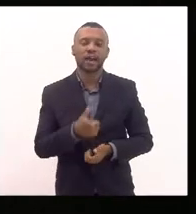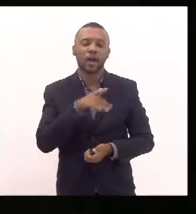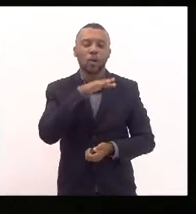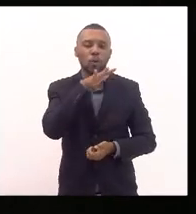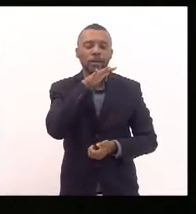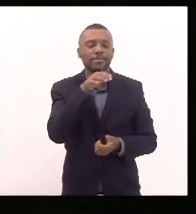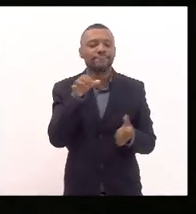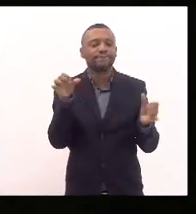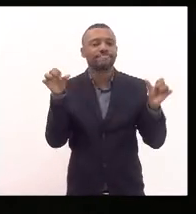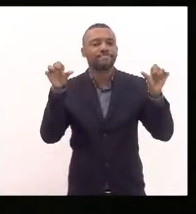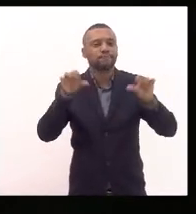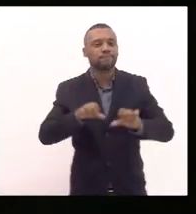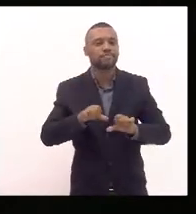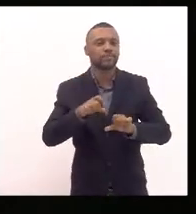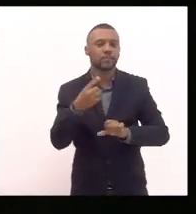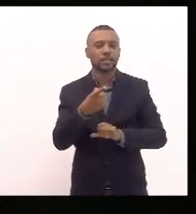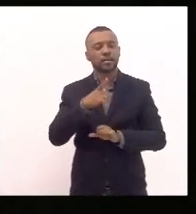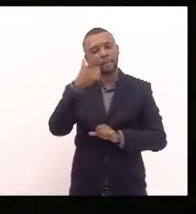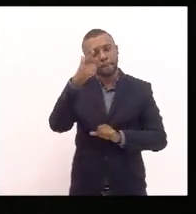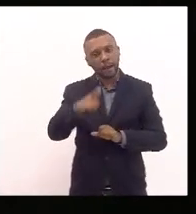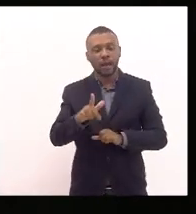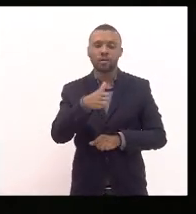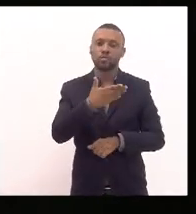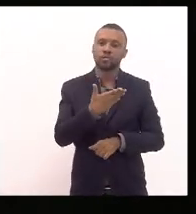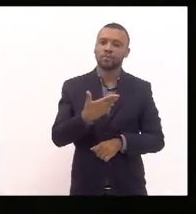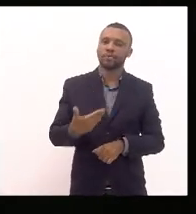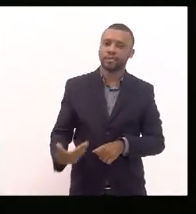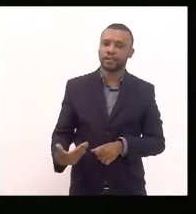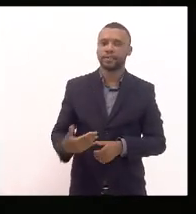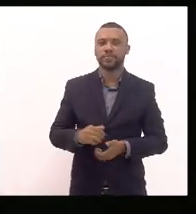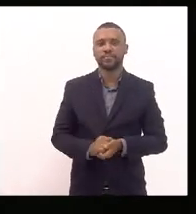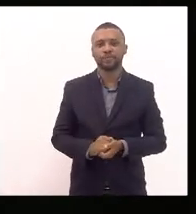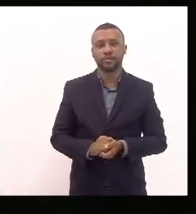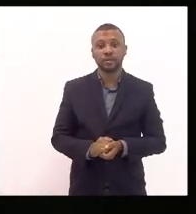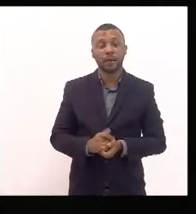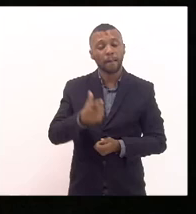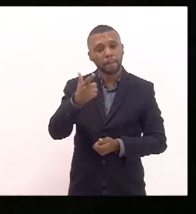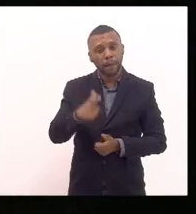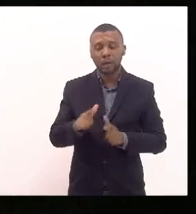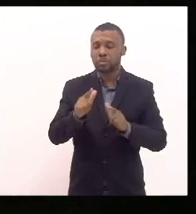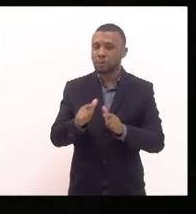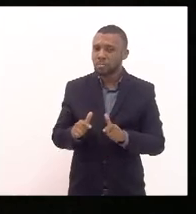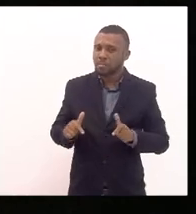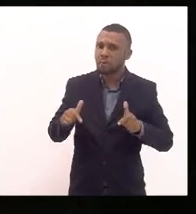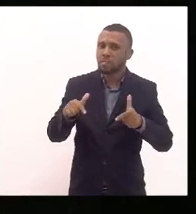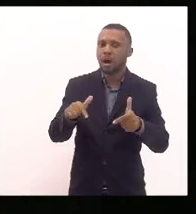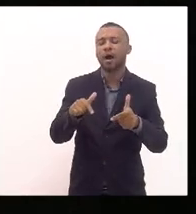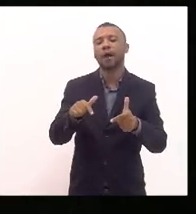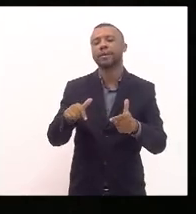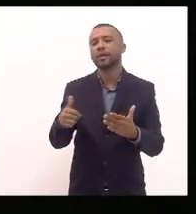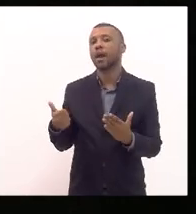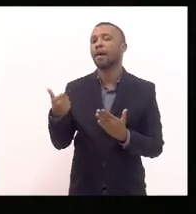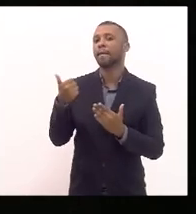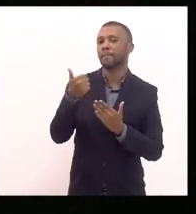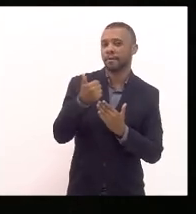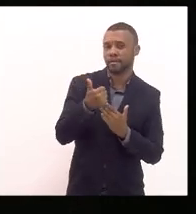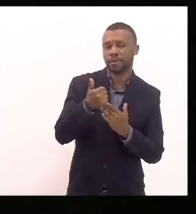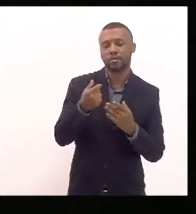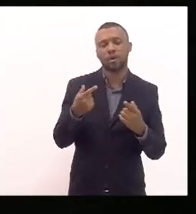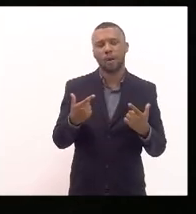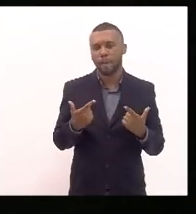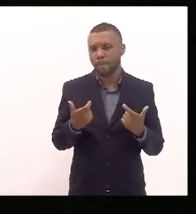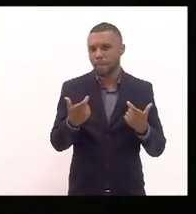né que a gente tenha mais um governo mais uma ação que privilegie o